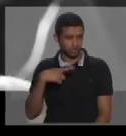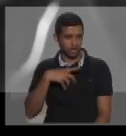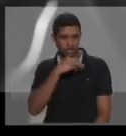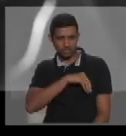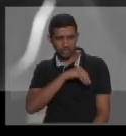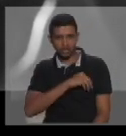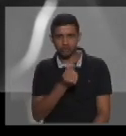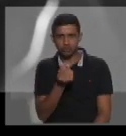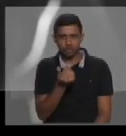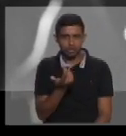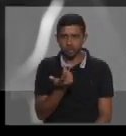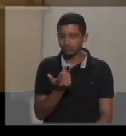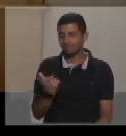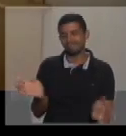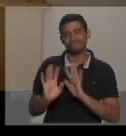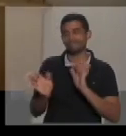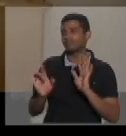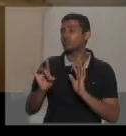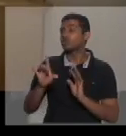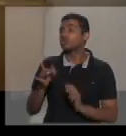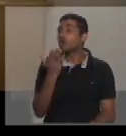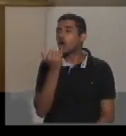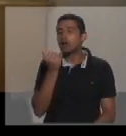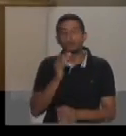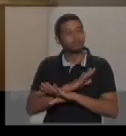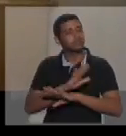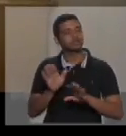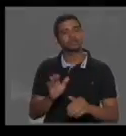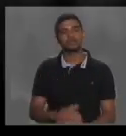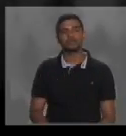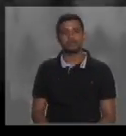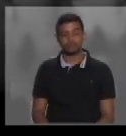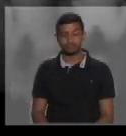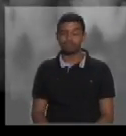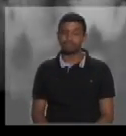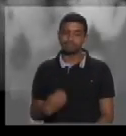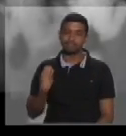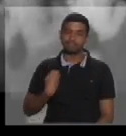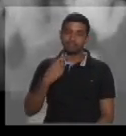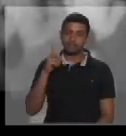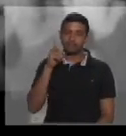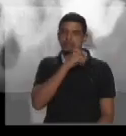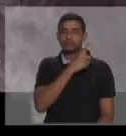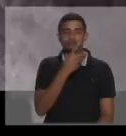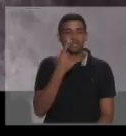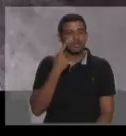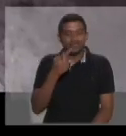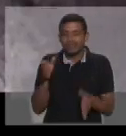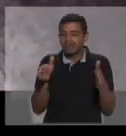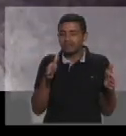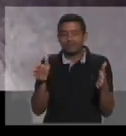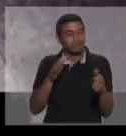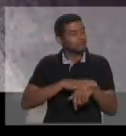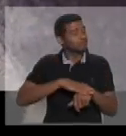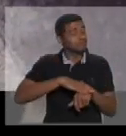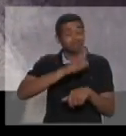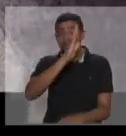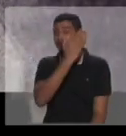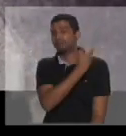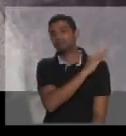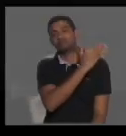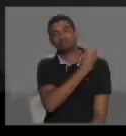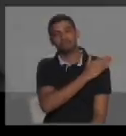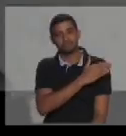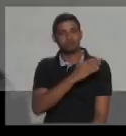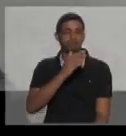eram remunerados? Não. Era só a comida e mais nada. E assim é a vida. Esse período é o mais racista da